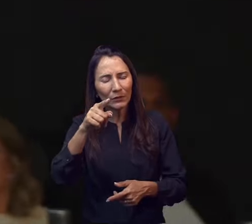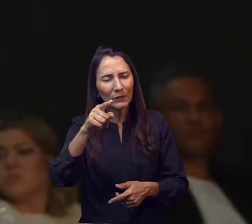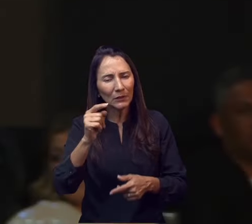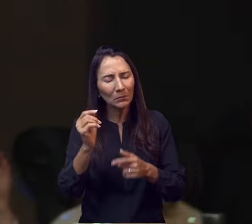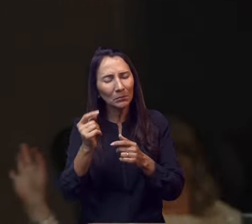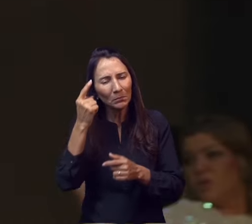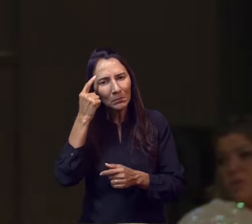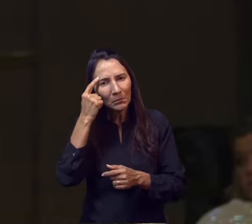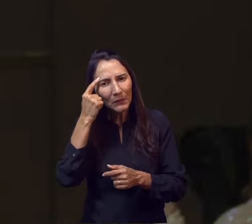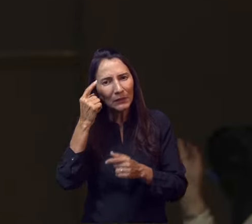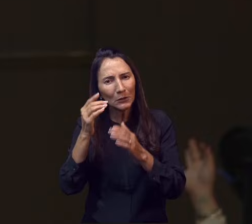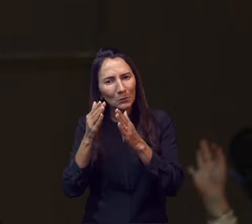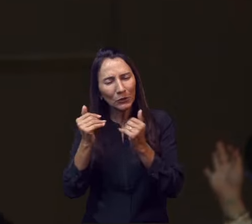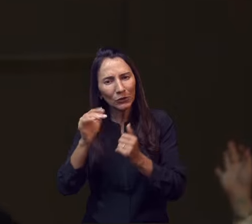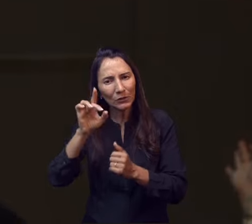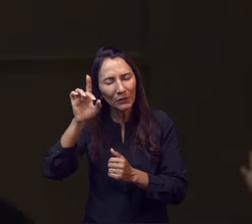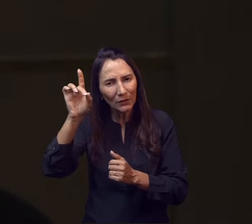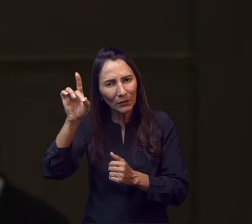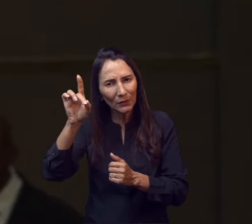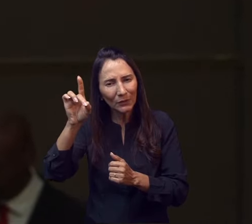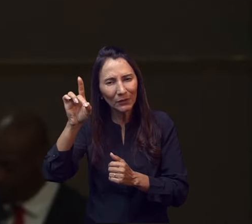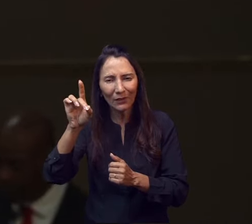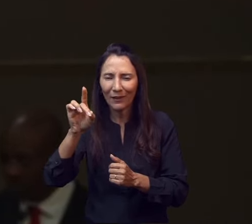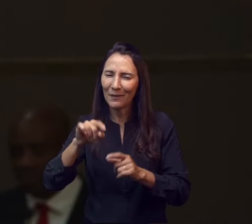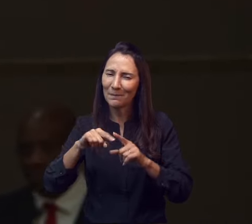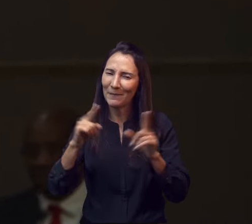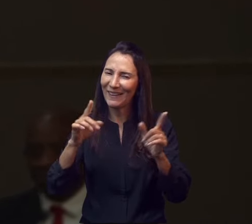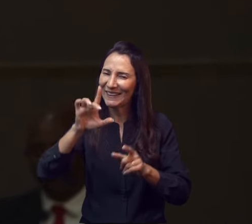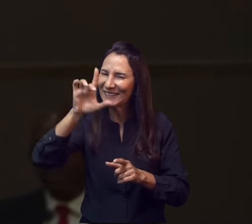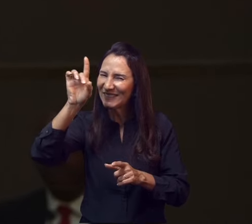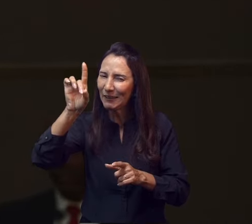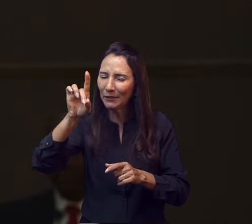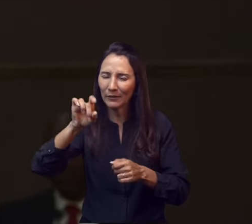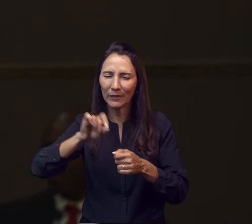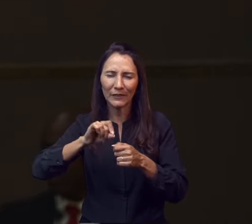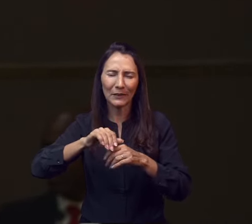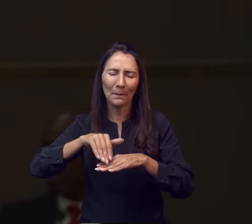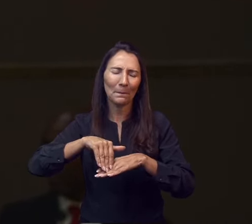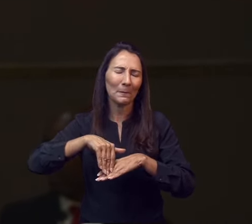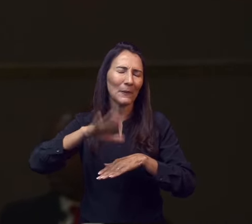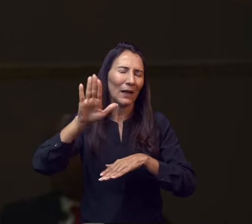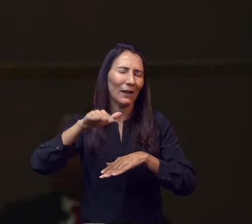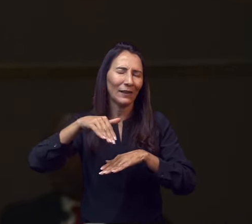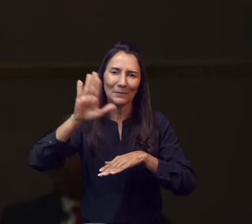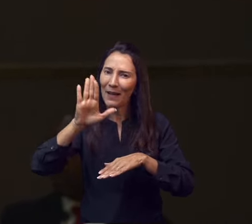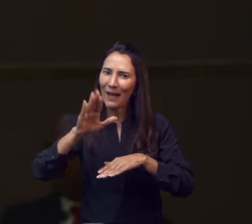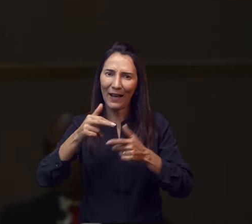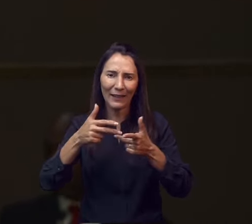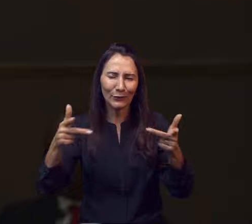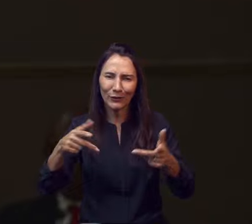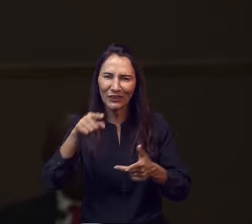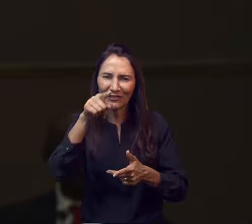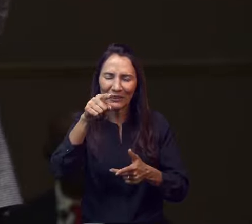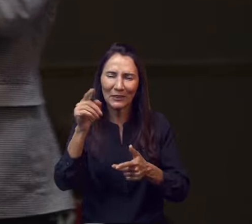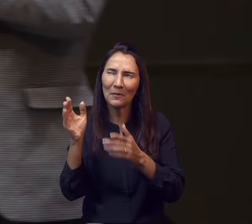mas Deus vai fazer muito além do que você tem pedido ou pensado